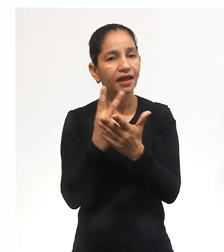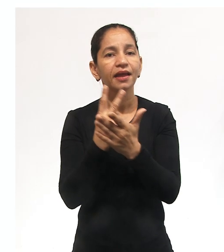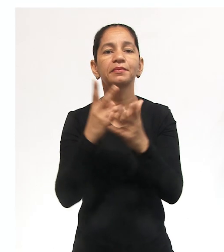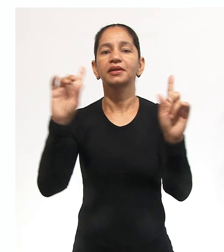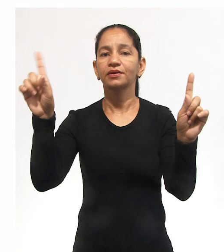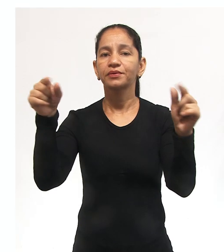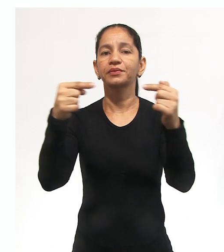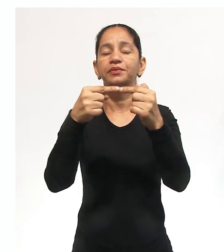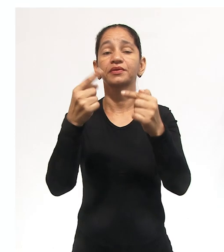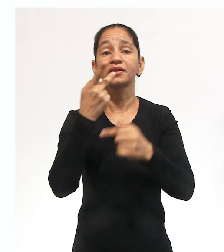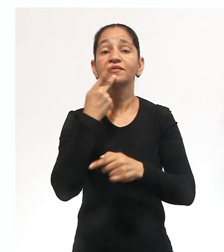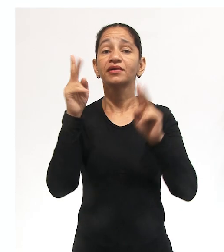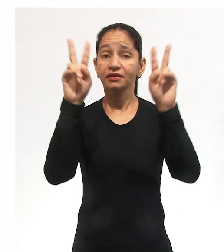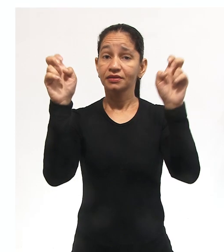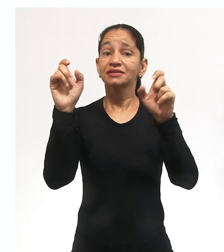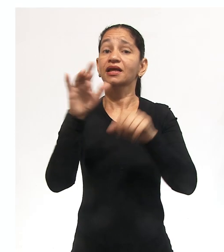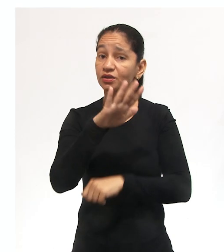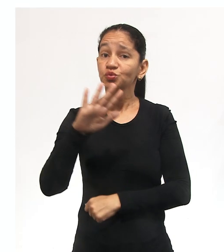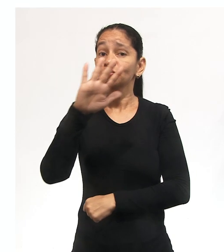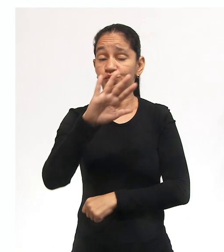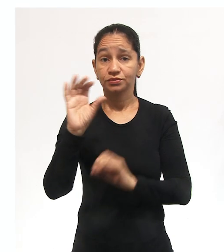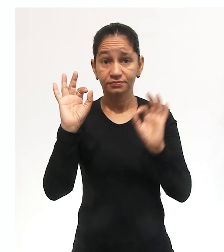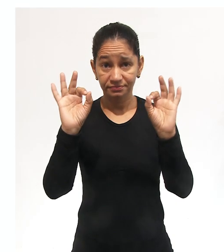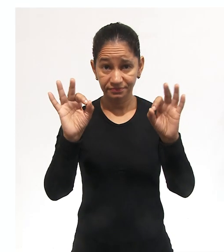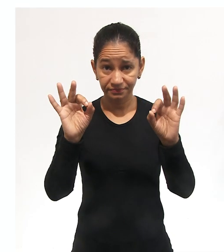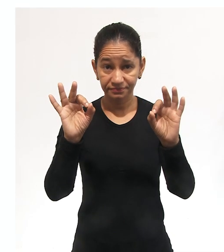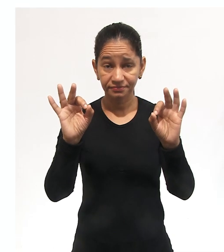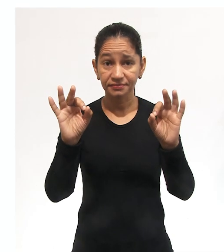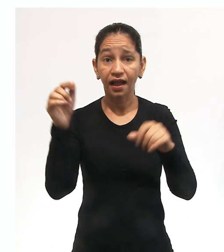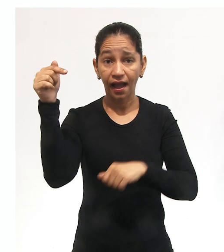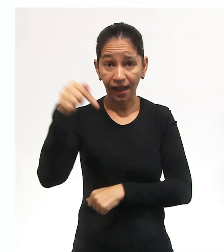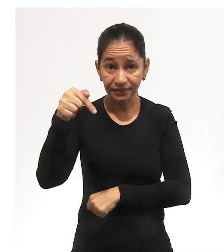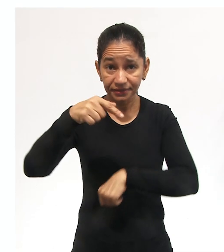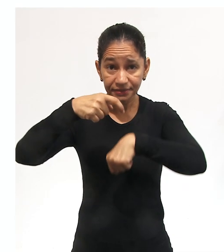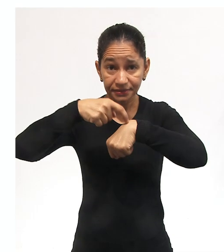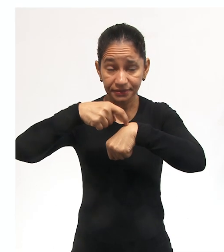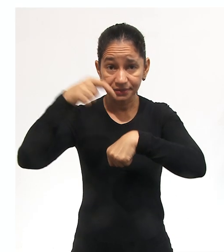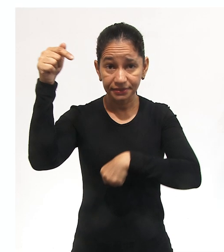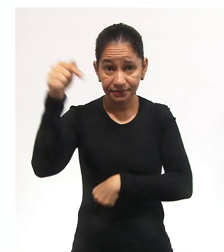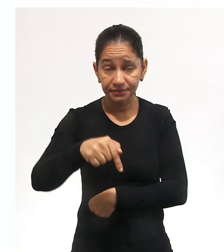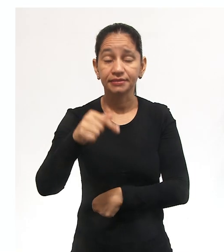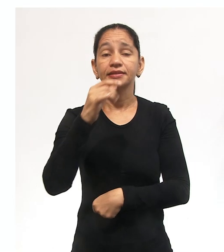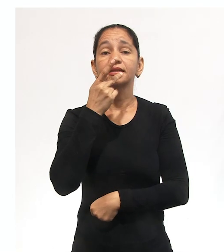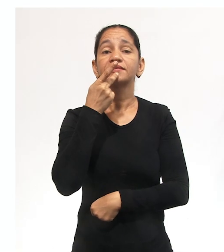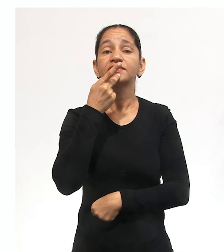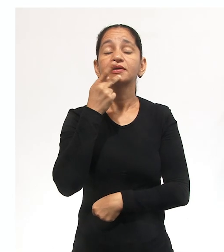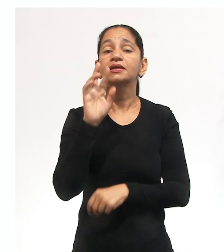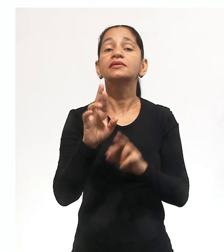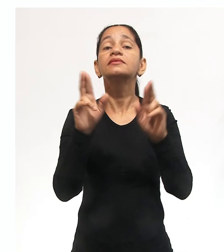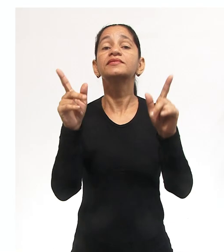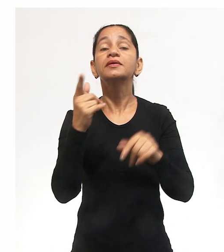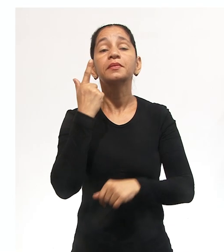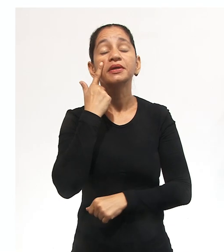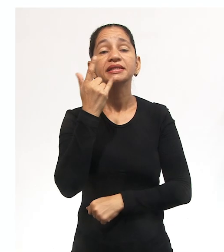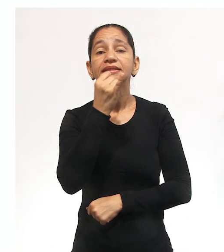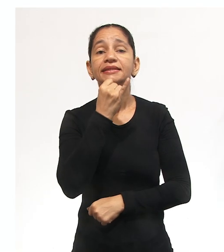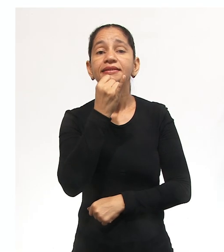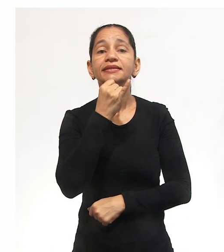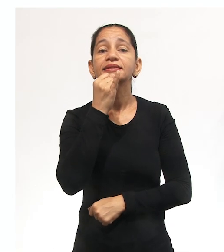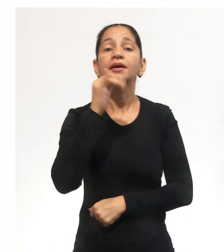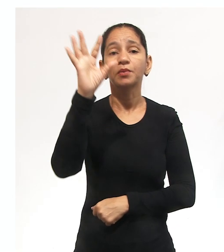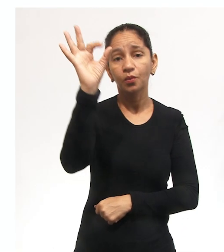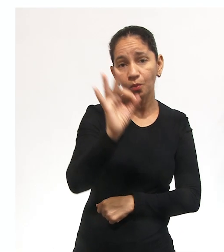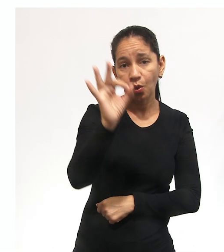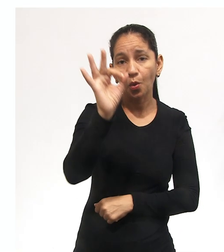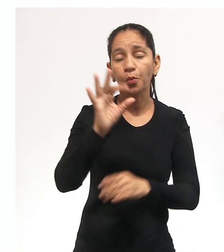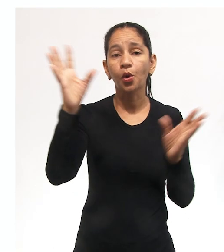a gente está falando de taxas proporcionais. E aí, na taxa equivalente, a gente vai estar falando de regime